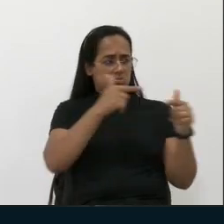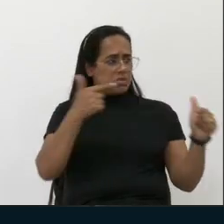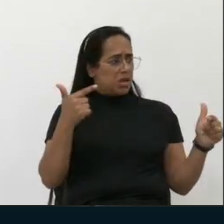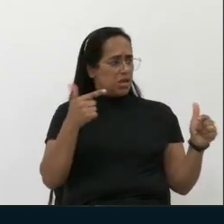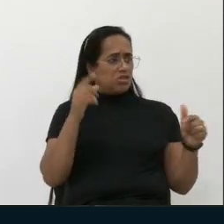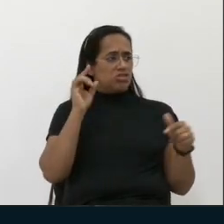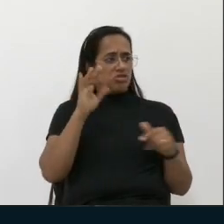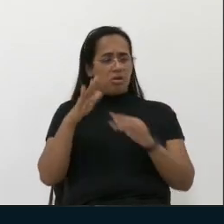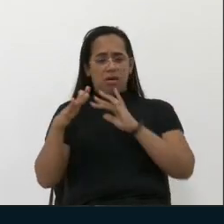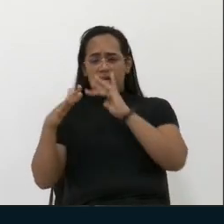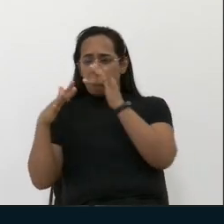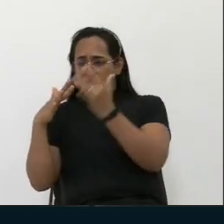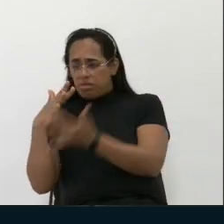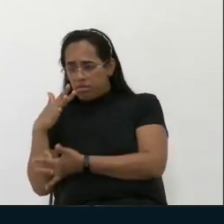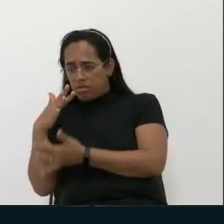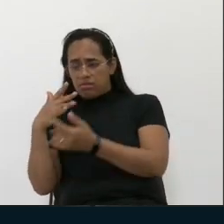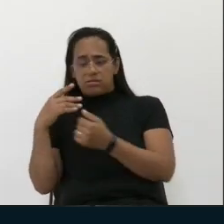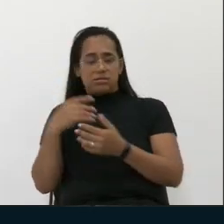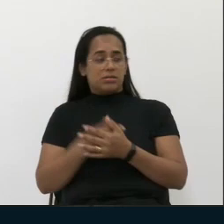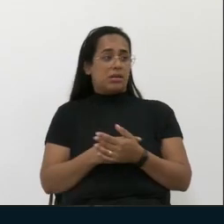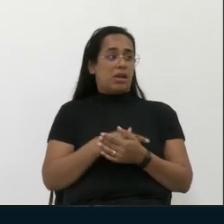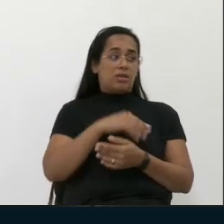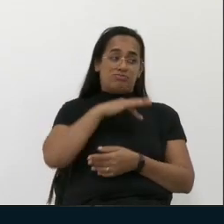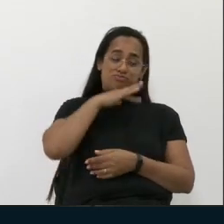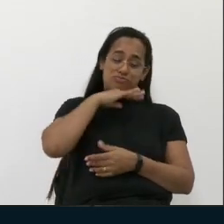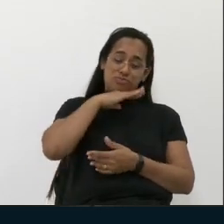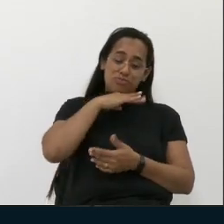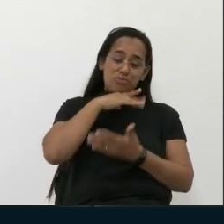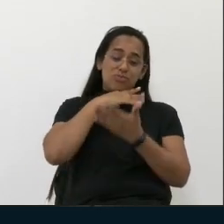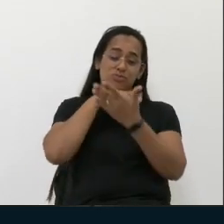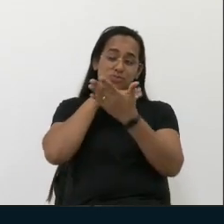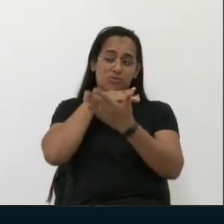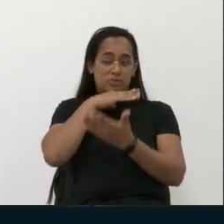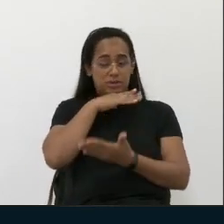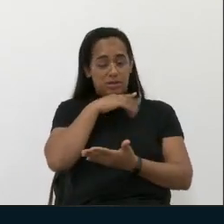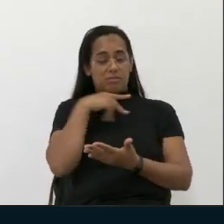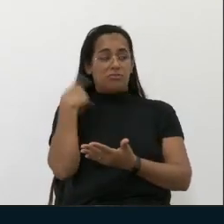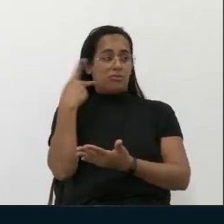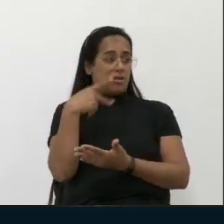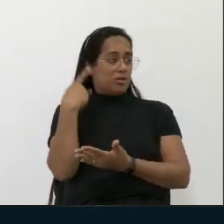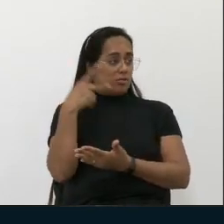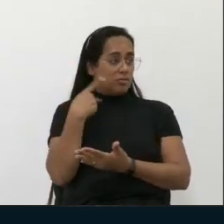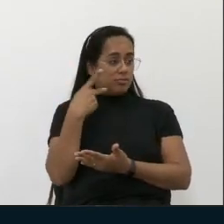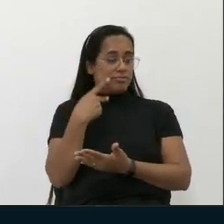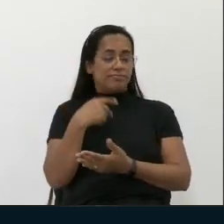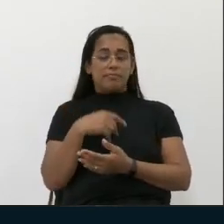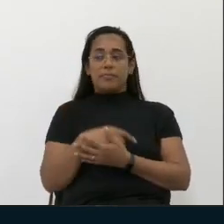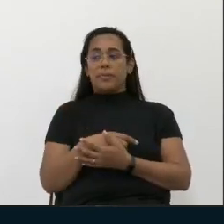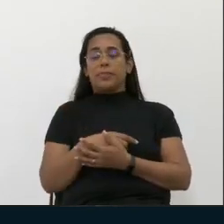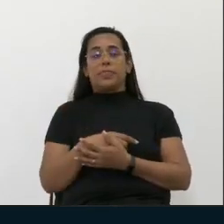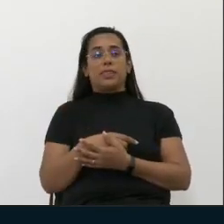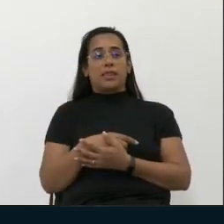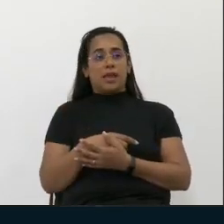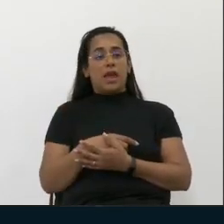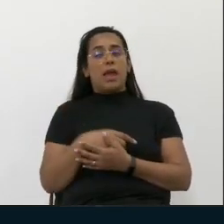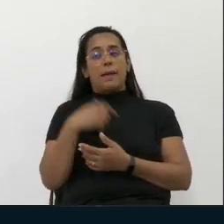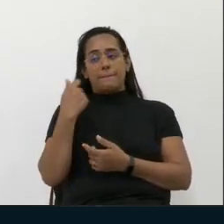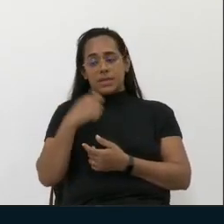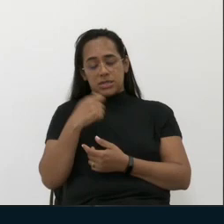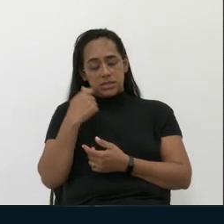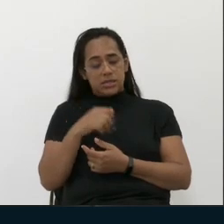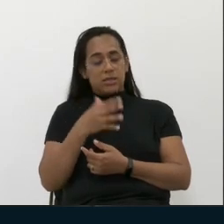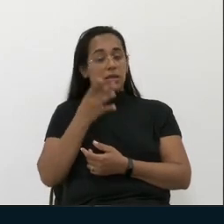para nós, né? Isso é ruim para o vereador. O vereador, ele tem que falar com a população, massar barro, conversar com o povo,